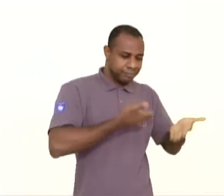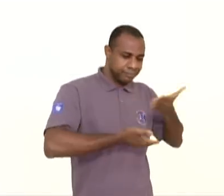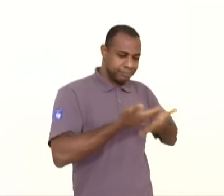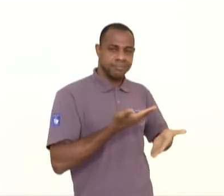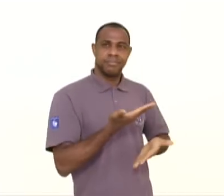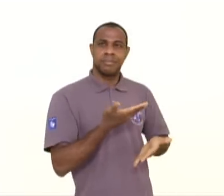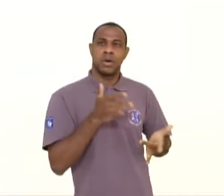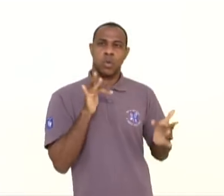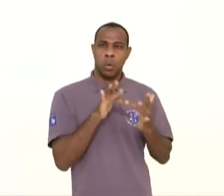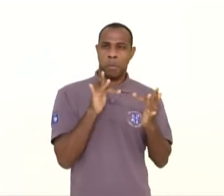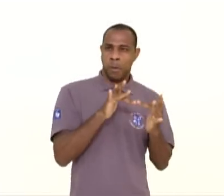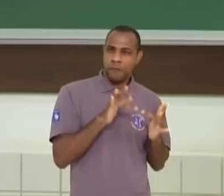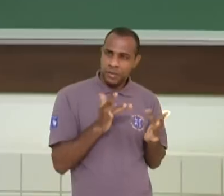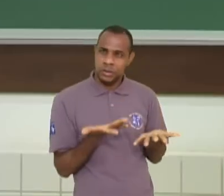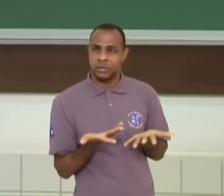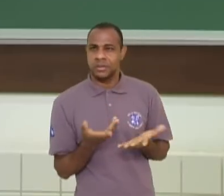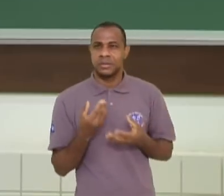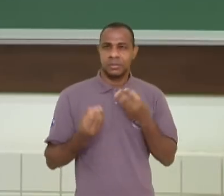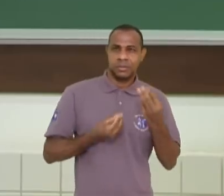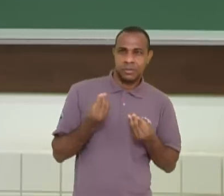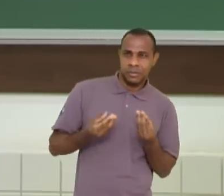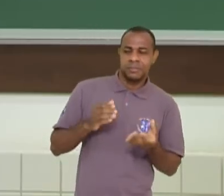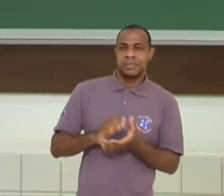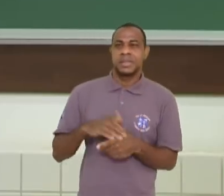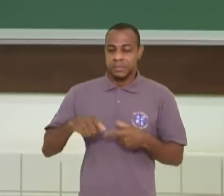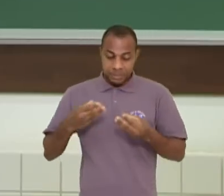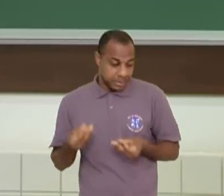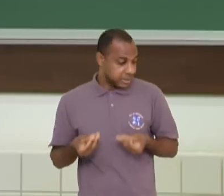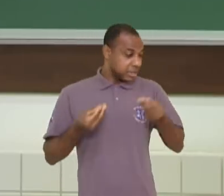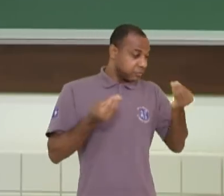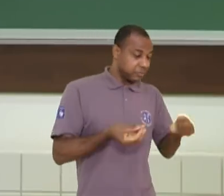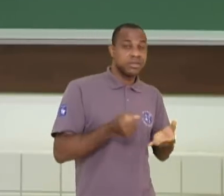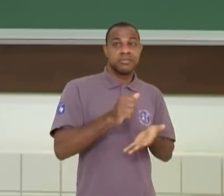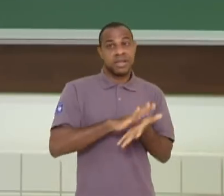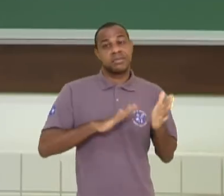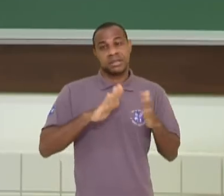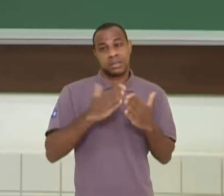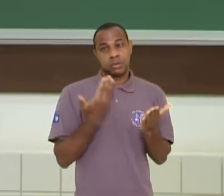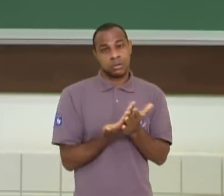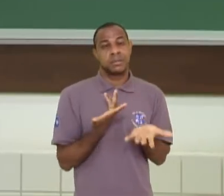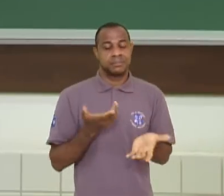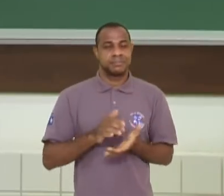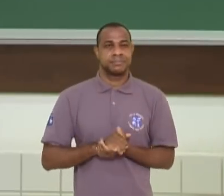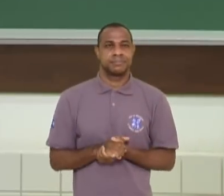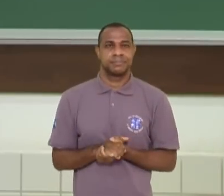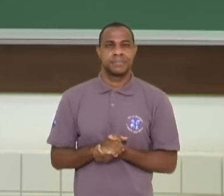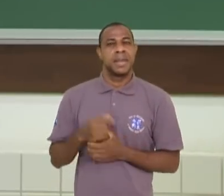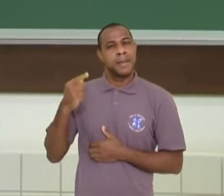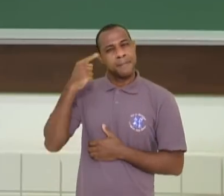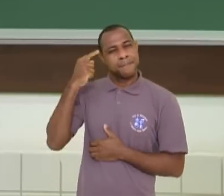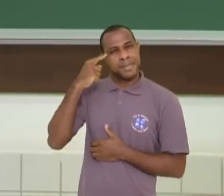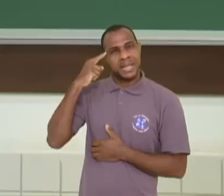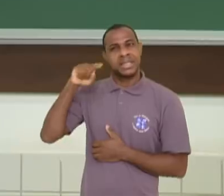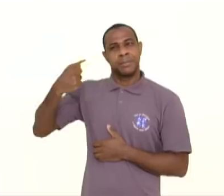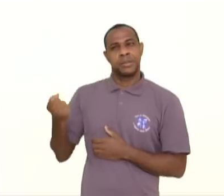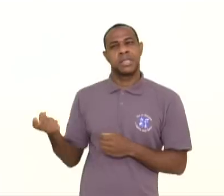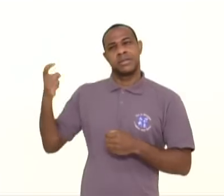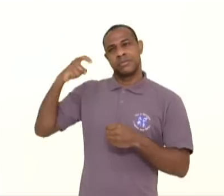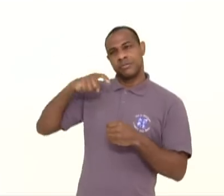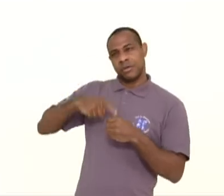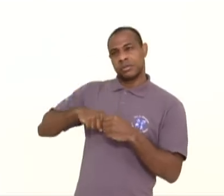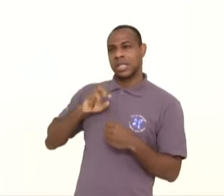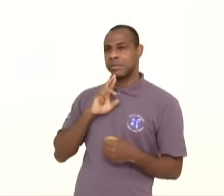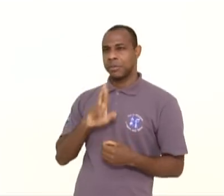com a sua escola para buscar atividades, para devolver essas atividades. Então, faz esse relato, pensa lá, já voltamos.